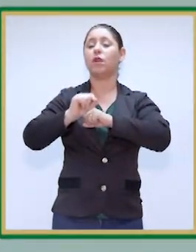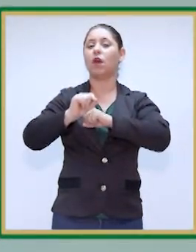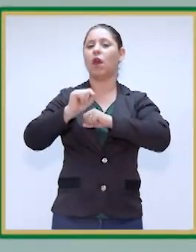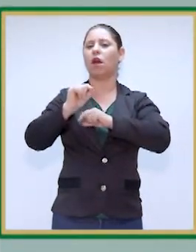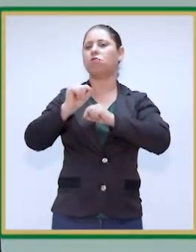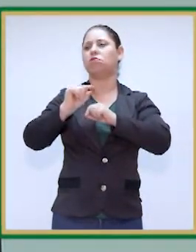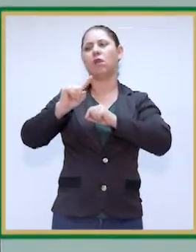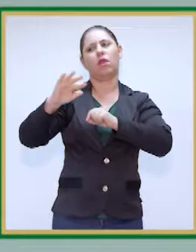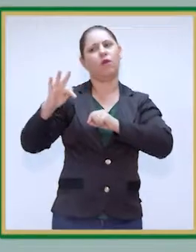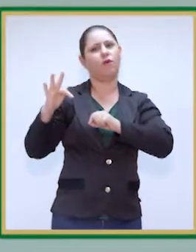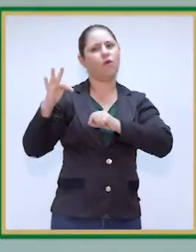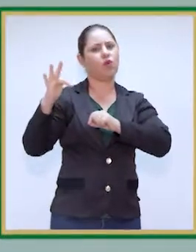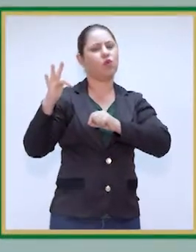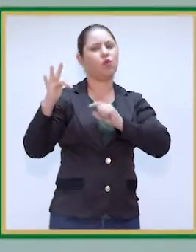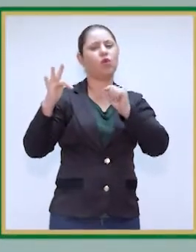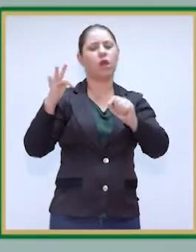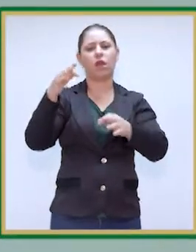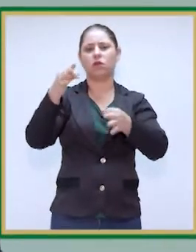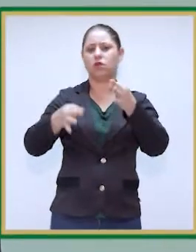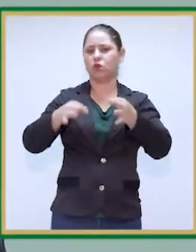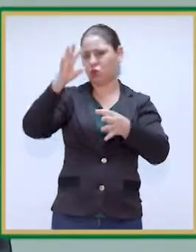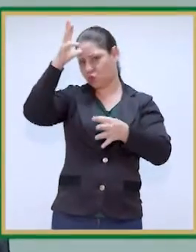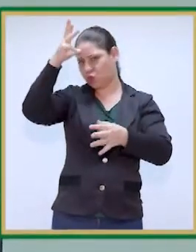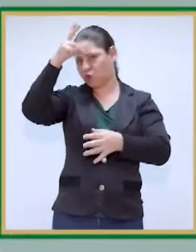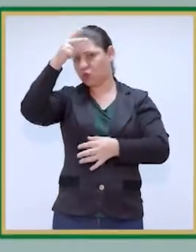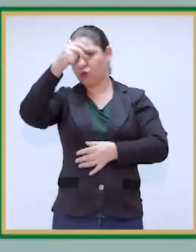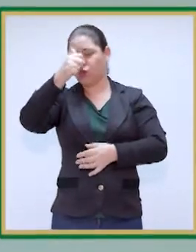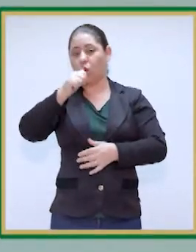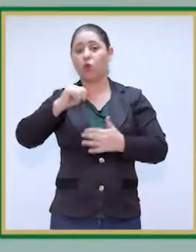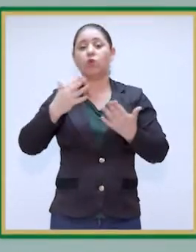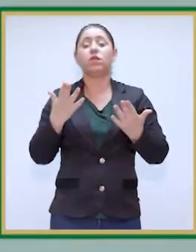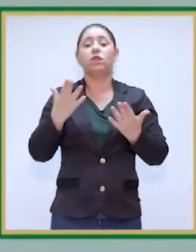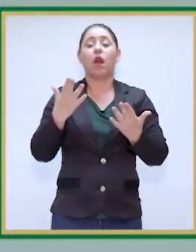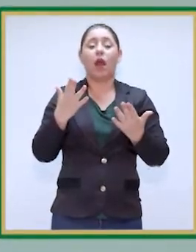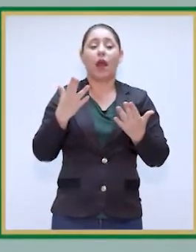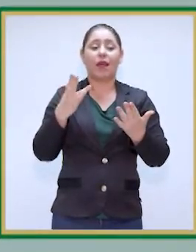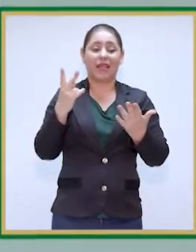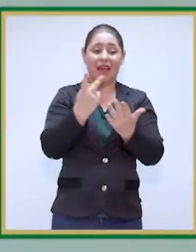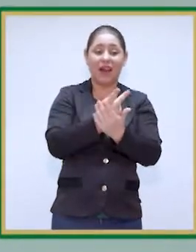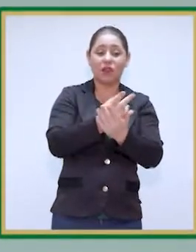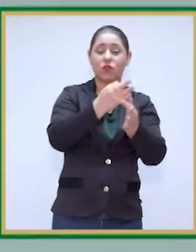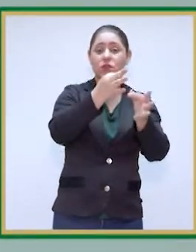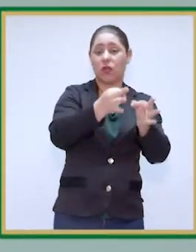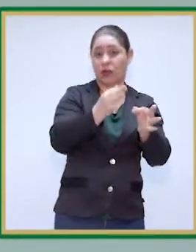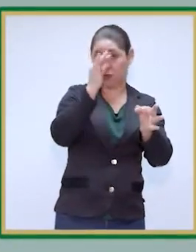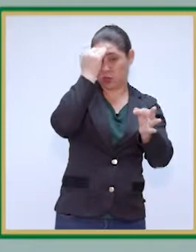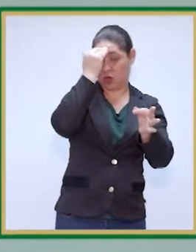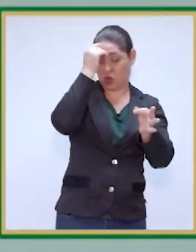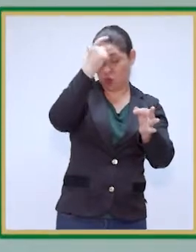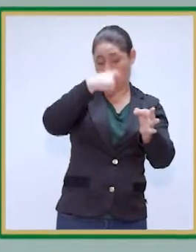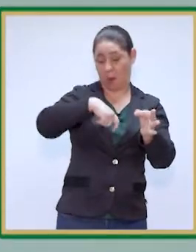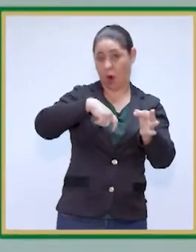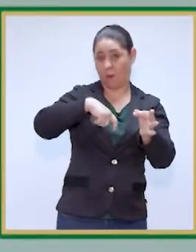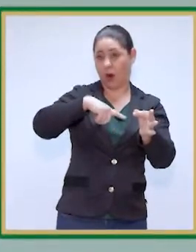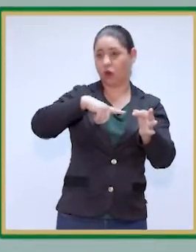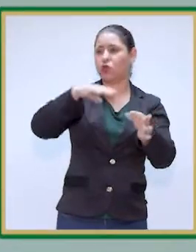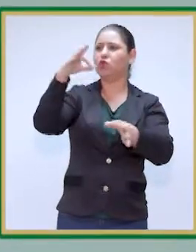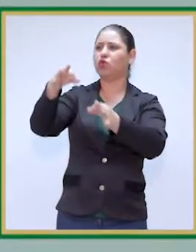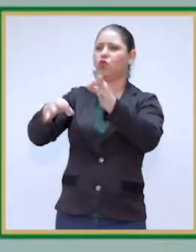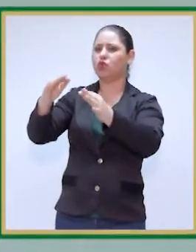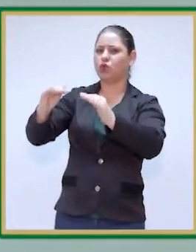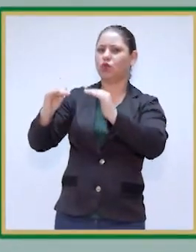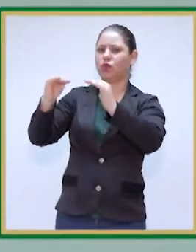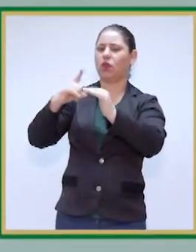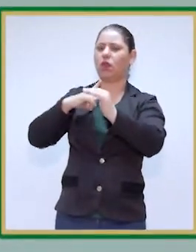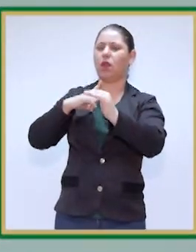vai depender, óbvio, depois de uma decisão judicial, se aquilo que a gente entende como sendo irregular, efetivamente é irregular na visão de quem vai julgar.